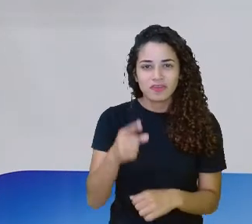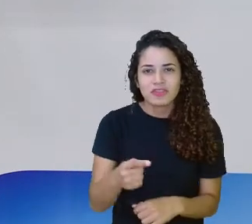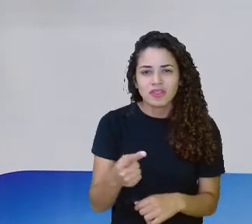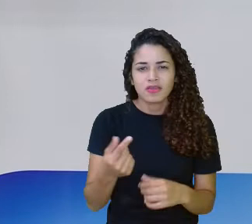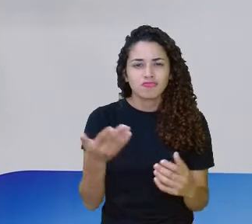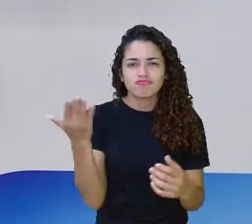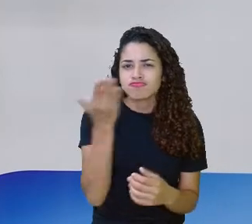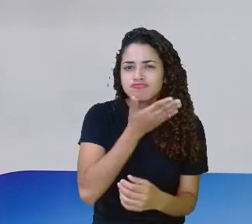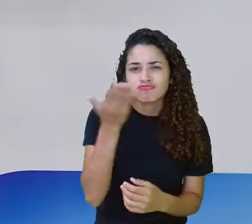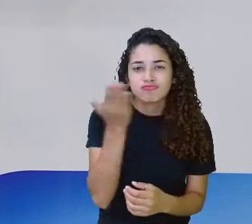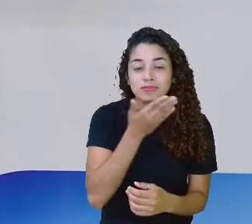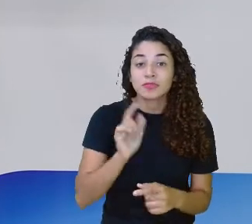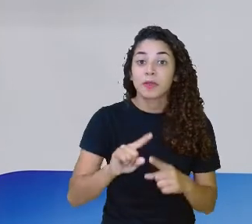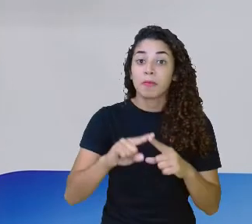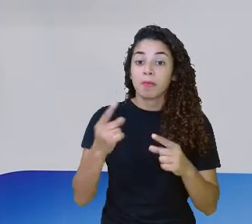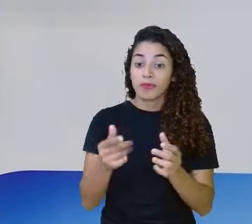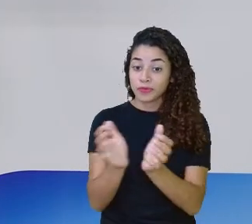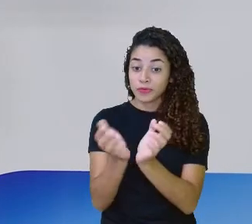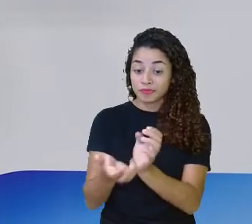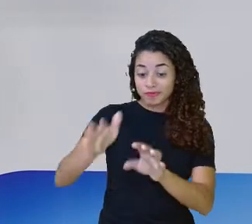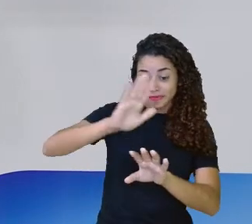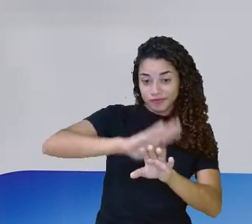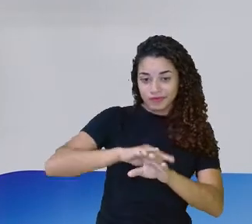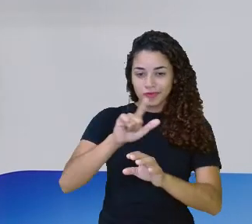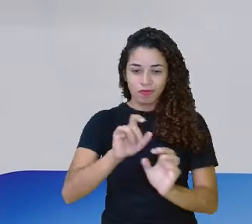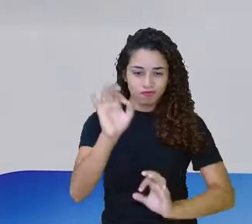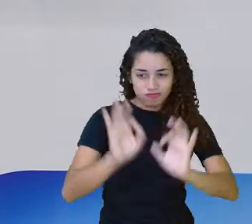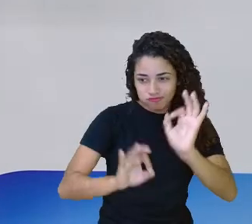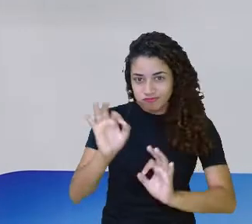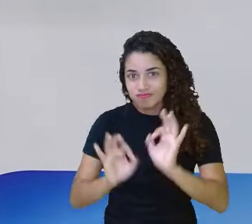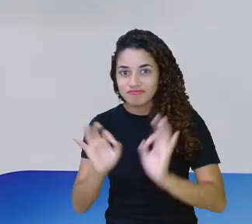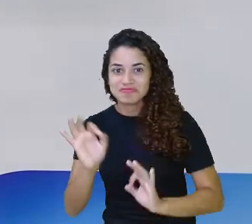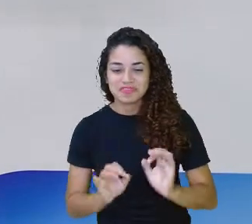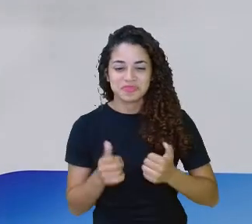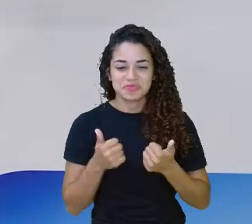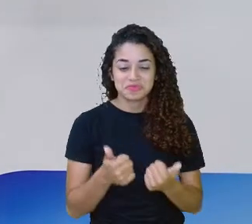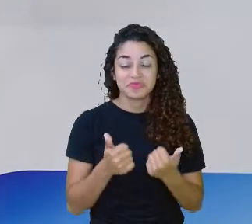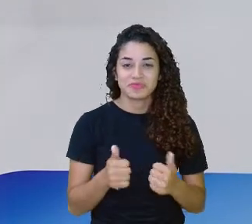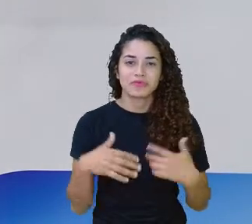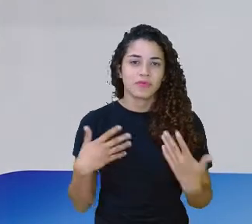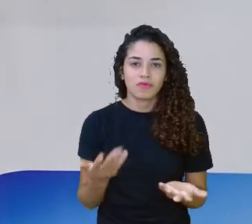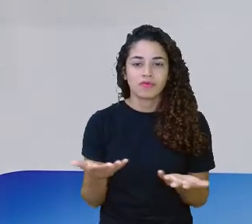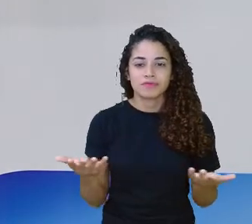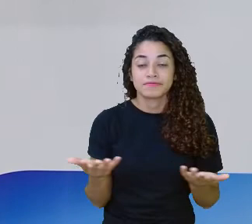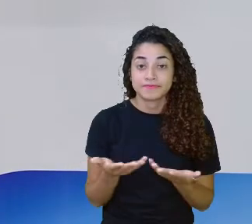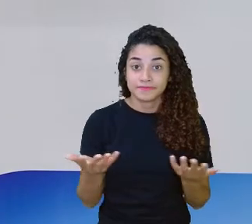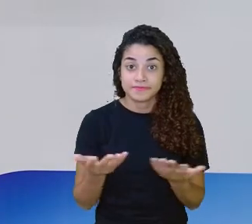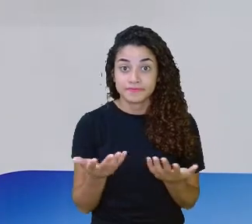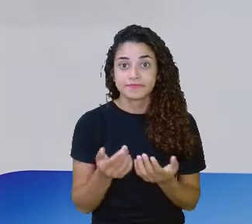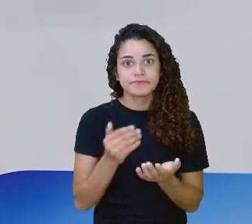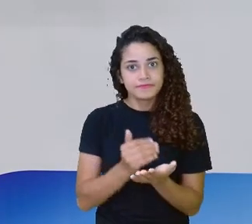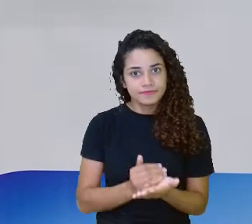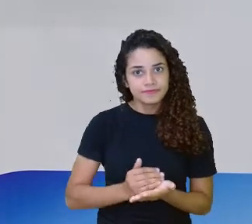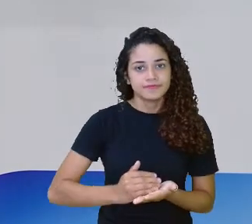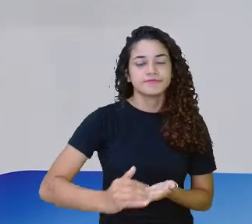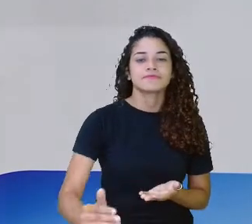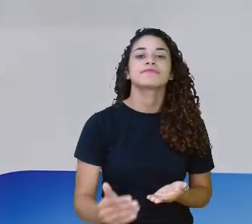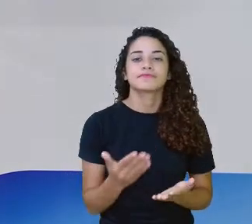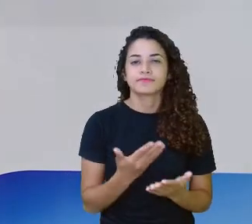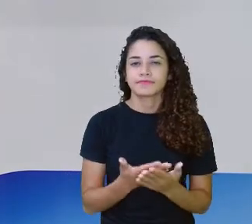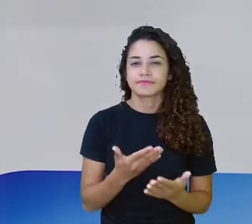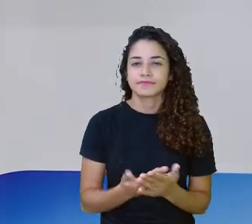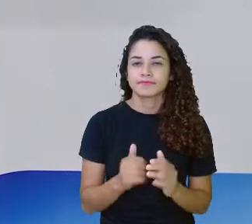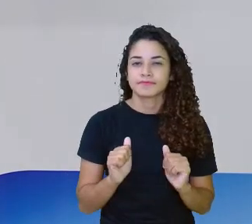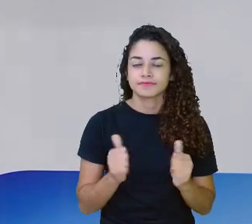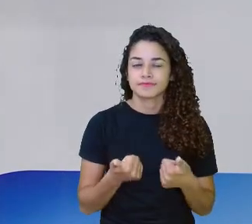veem, mas eles fazem tudo acontecer, beleza? Sem mais delongas, vamos começar a